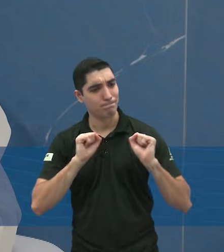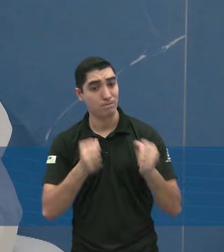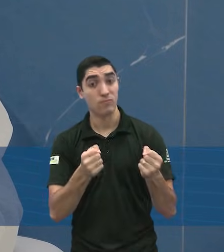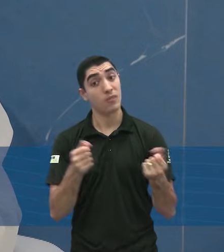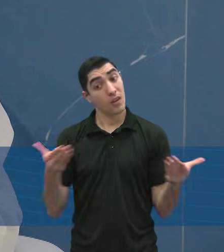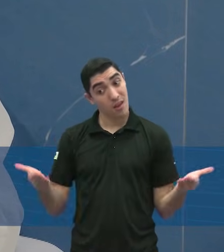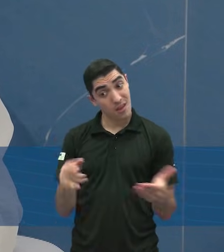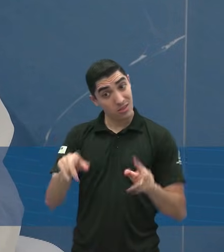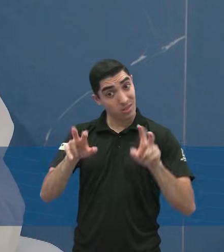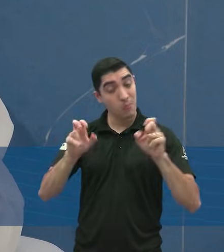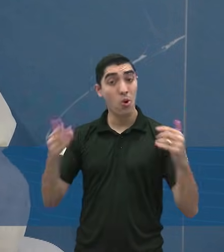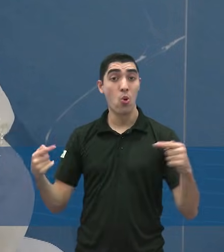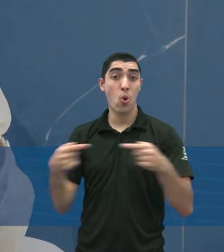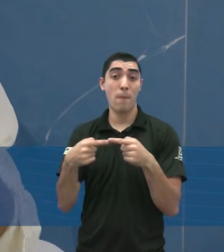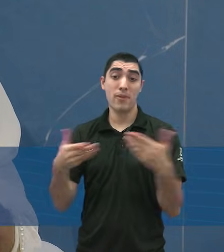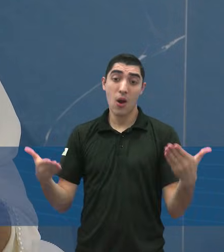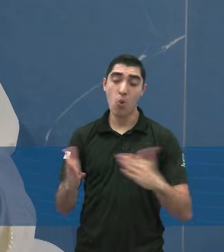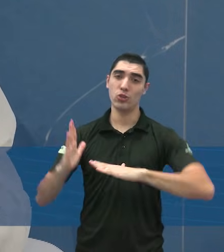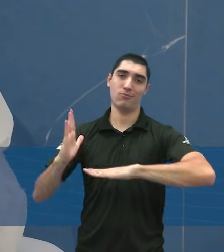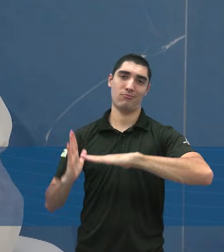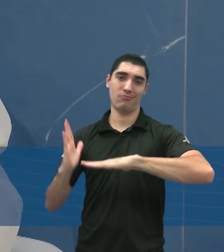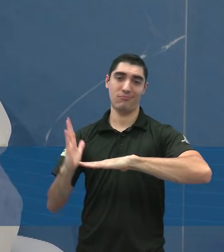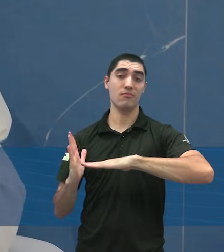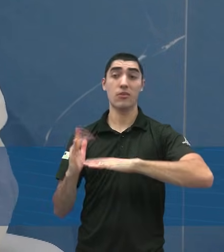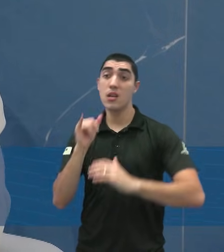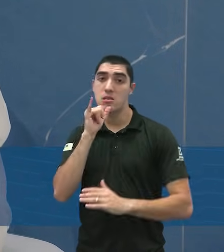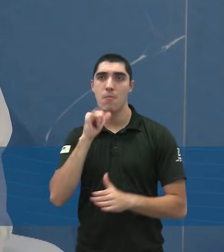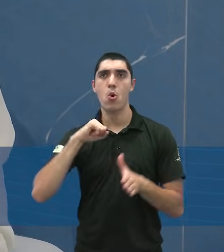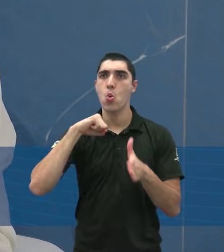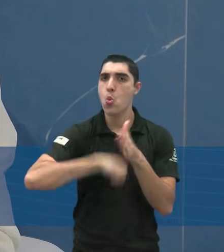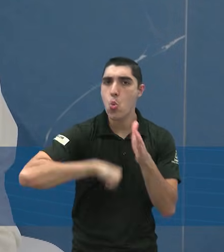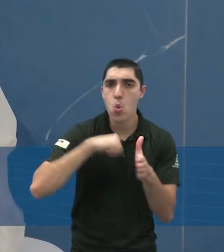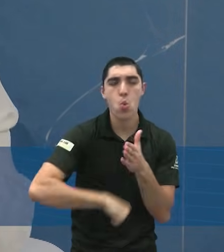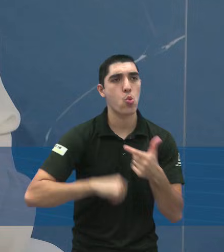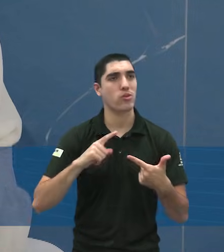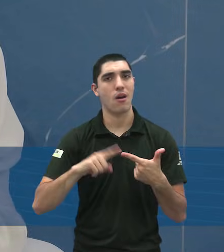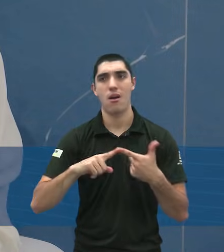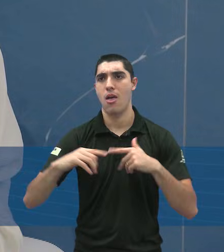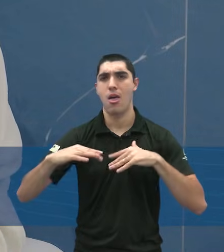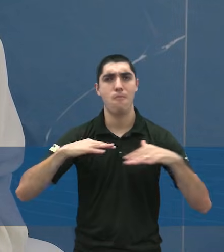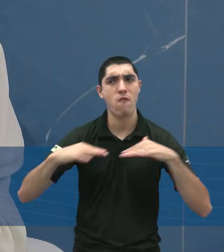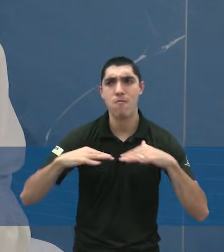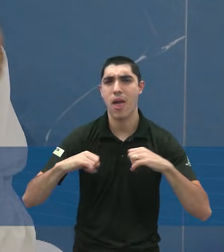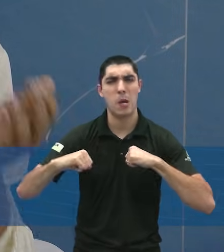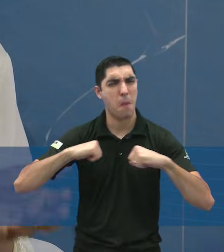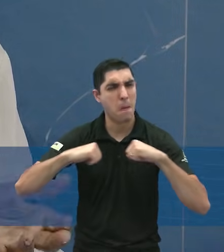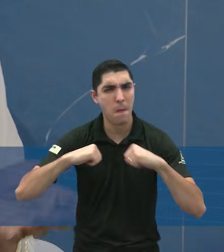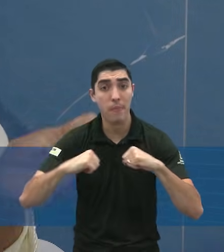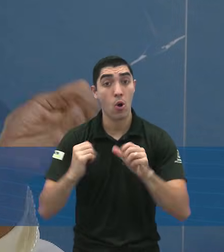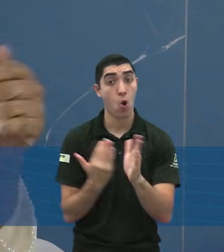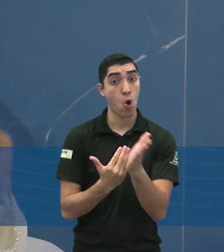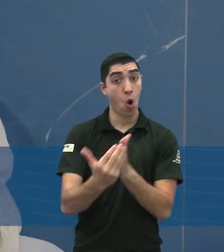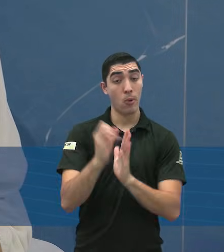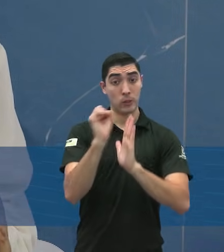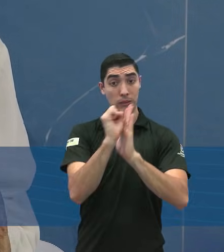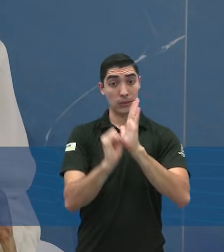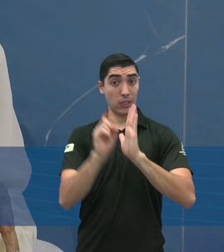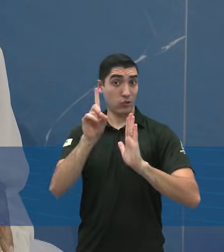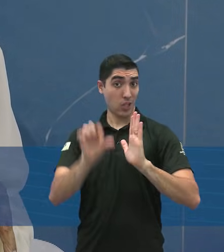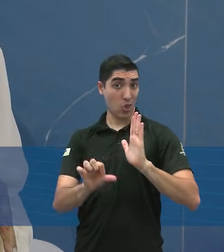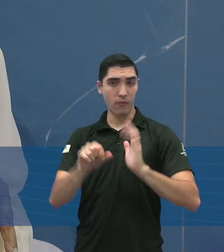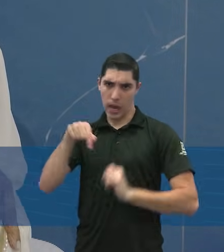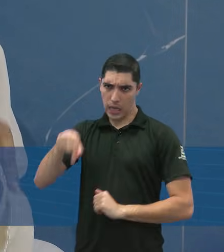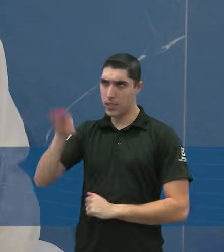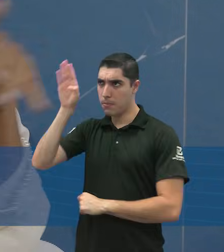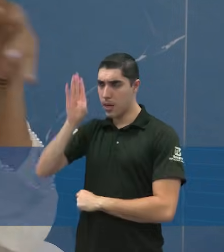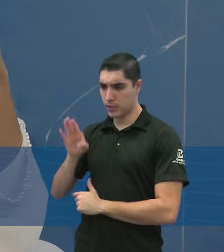contemporânea, né? As lutas, as questões dos movimentos negros que começou no meio do século XIX, pelo menos aqui no